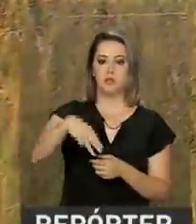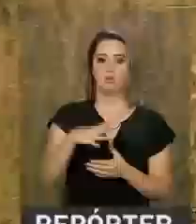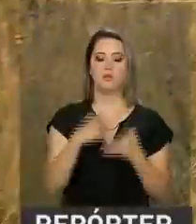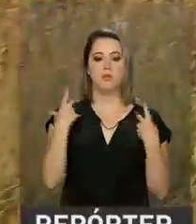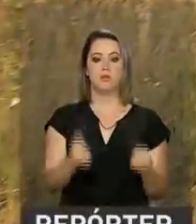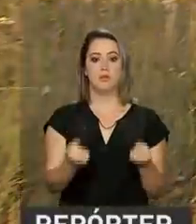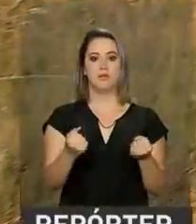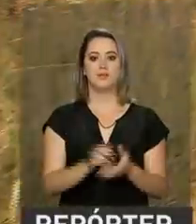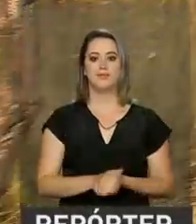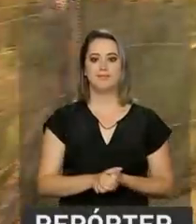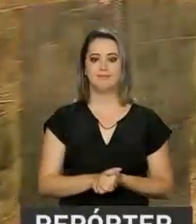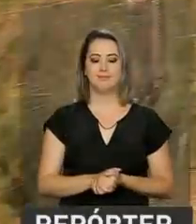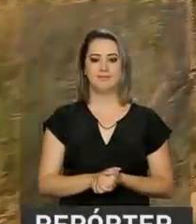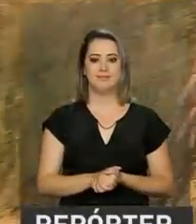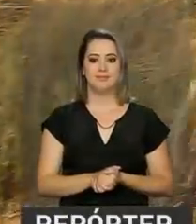galera?